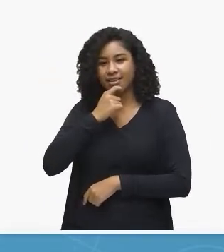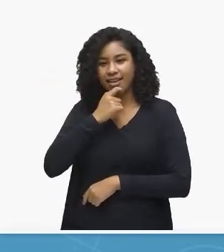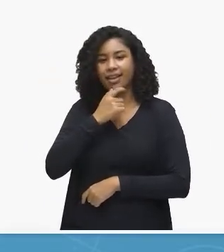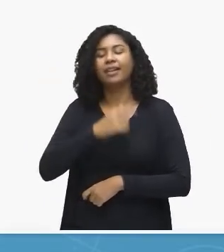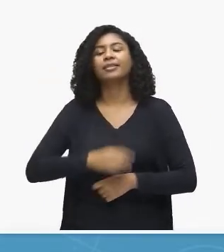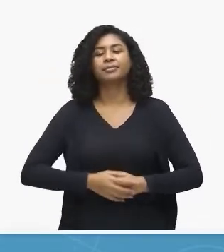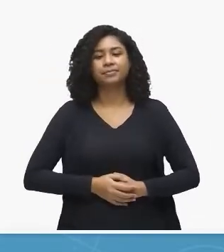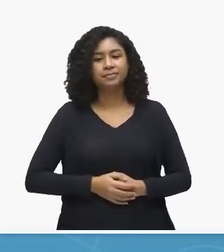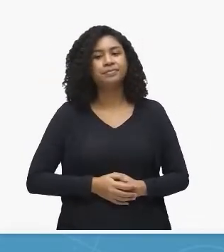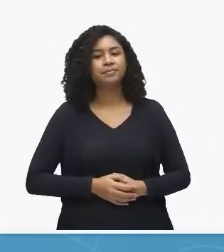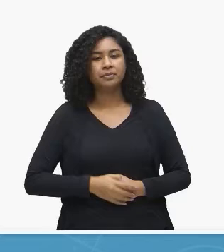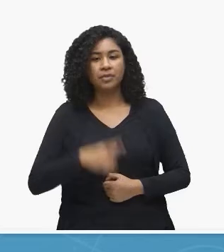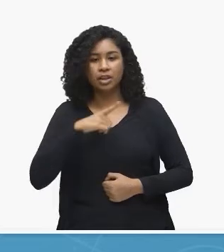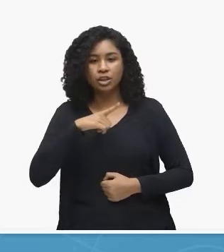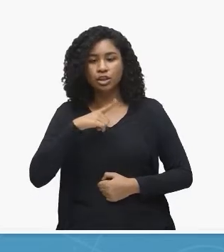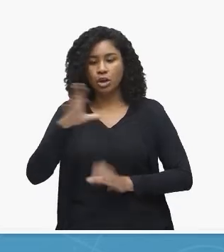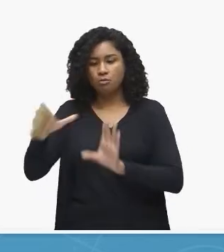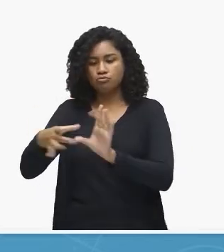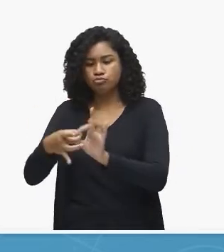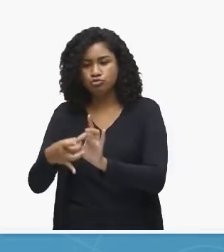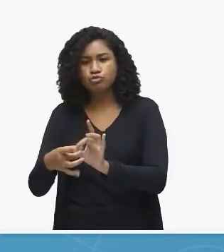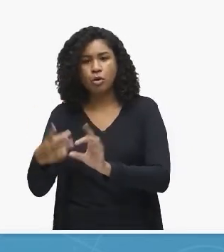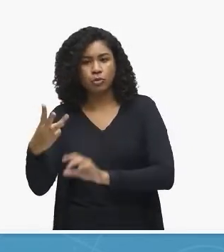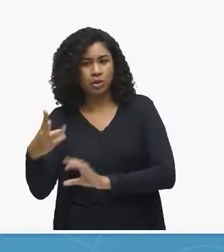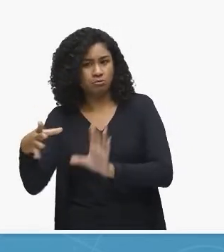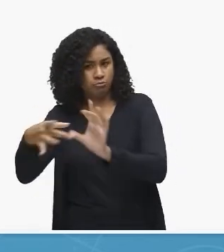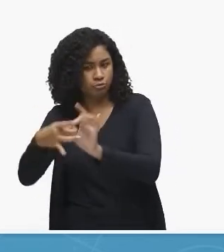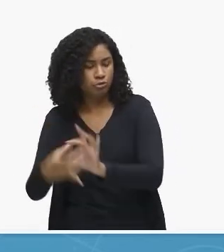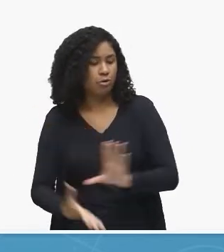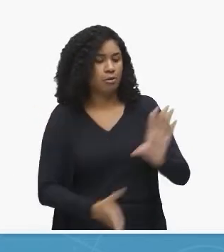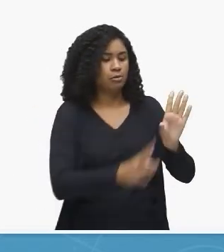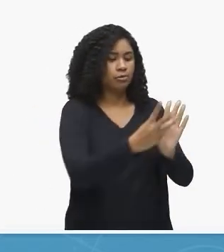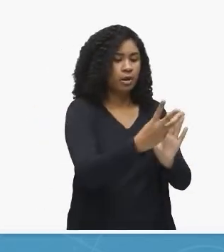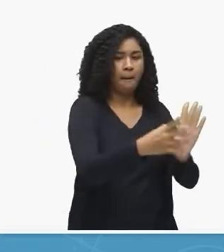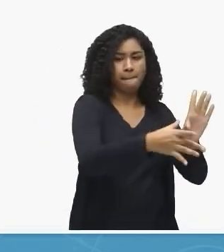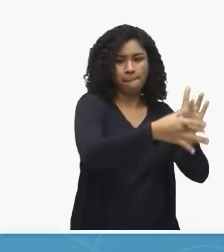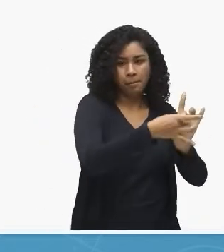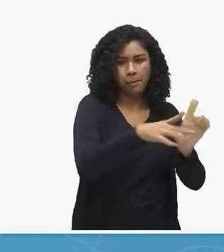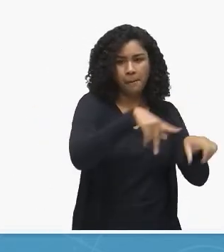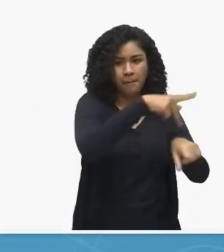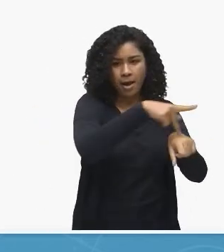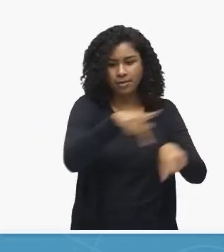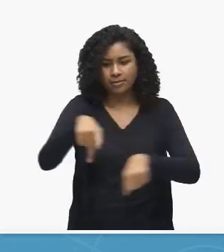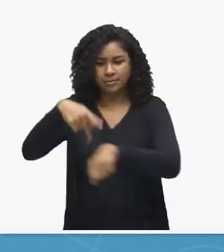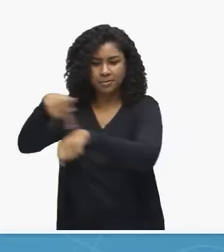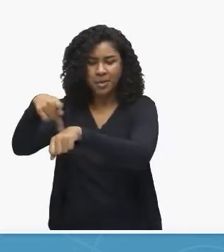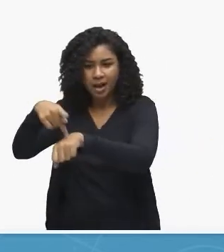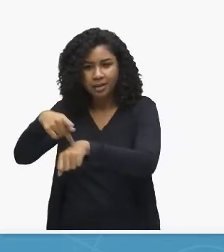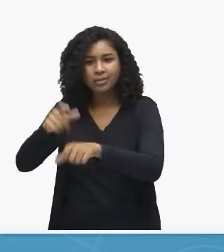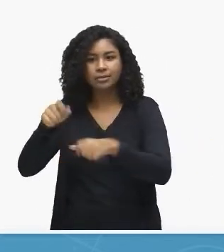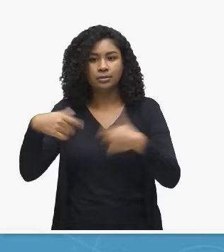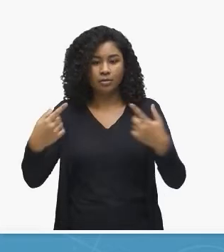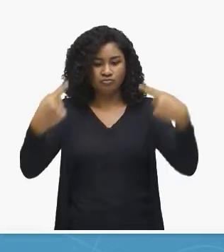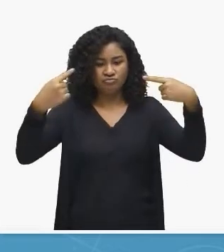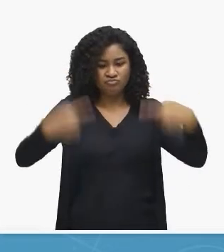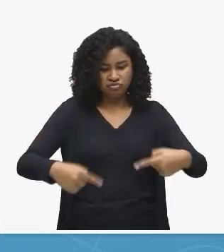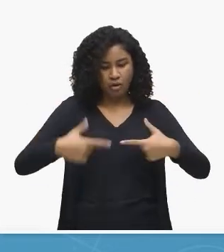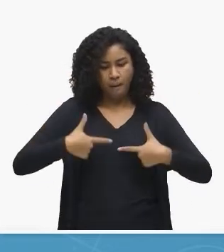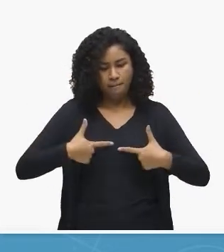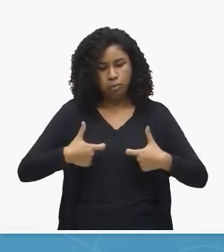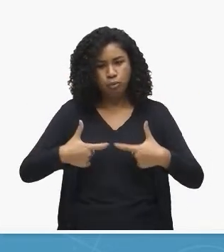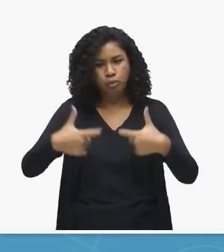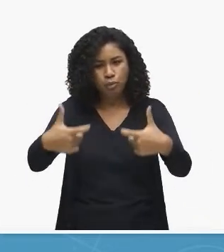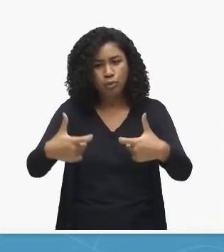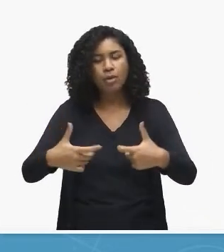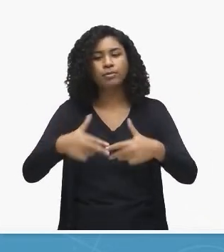a Rússia e declaram guerra contra a Alemanha e o Império Austro-Húngaro. Então a gente vê aí os lados da